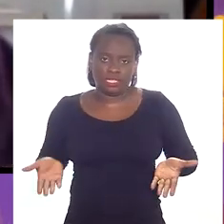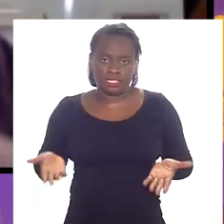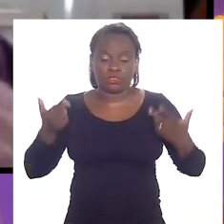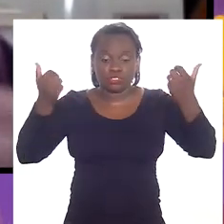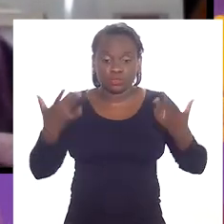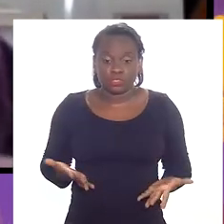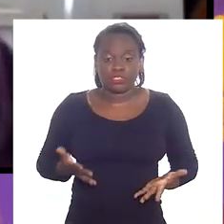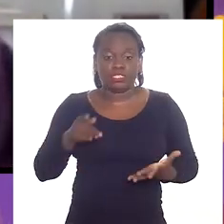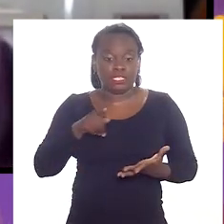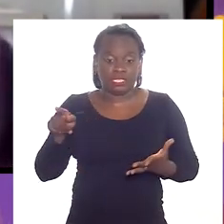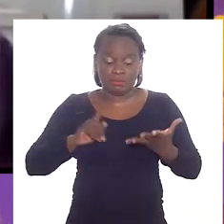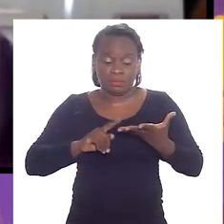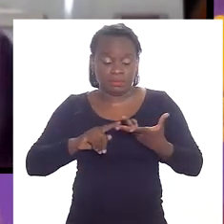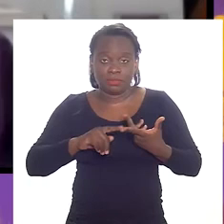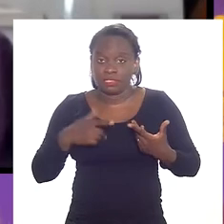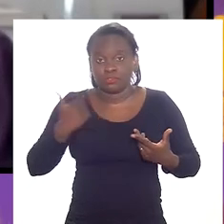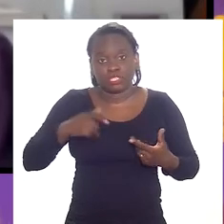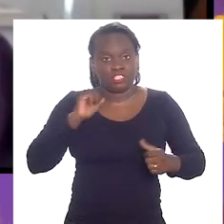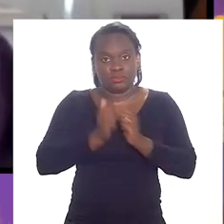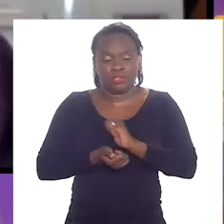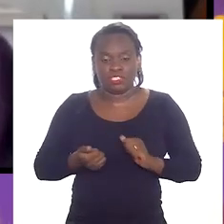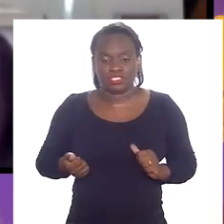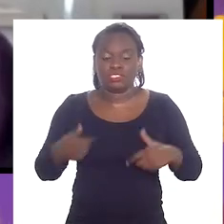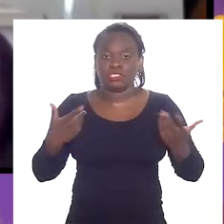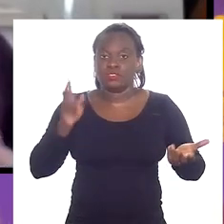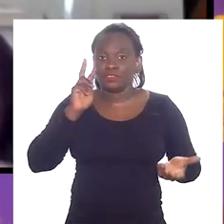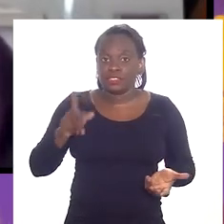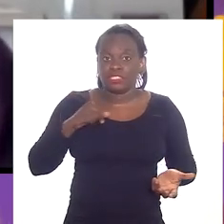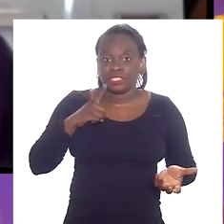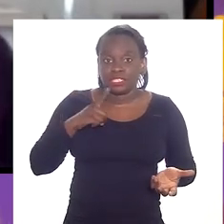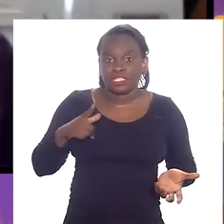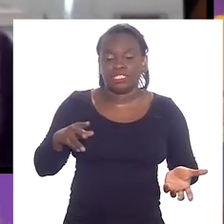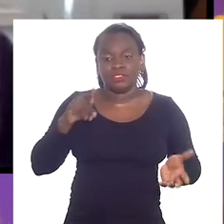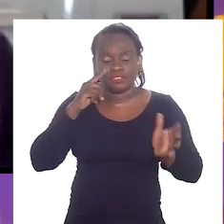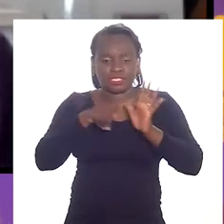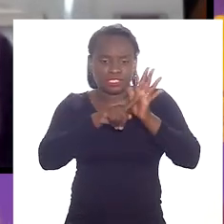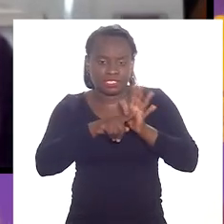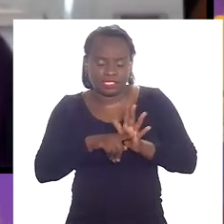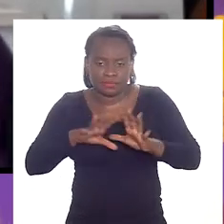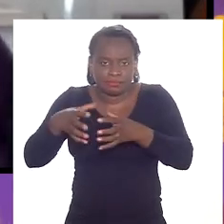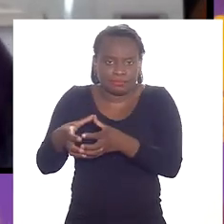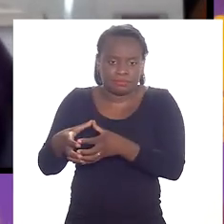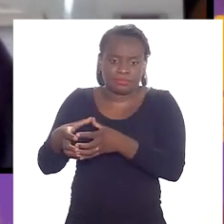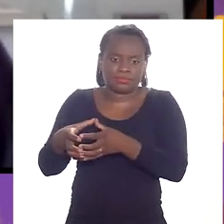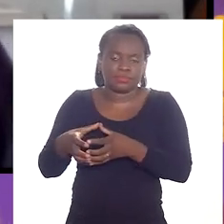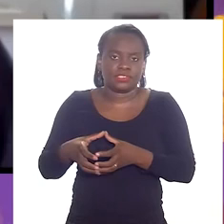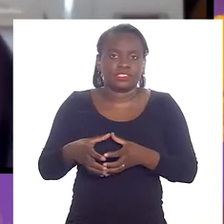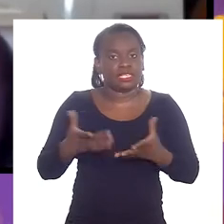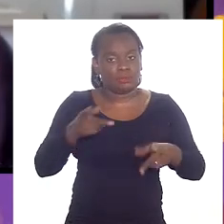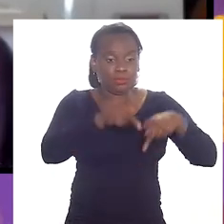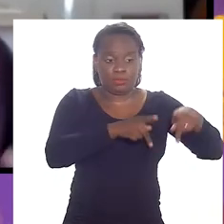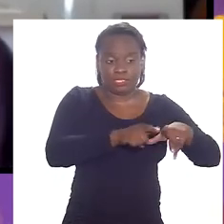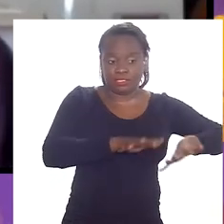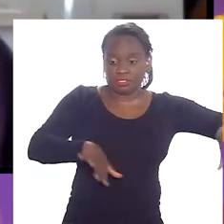parte física, psíquica. Você precisa de técnica e precisa de cognição. Nós estamos diante de uma pandemia em